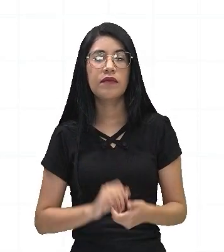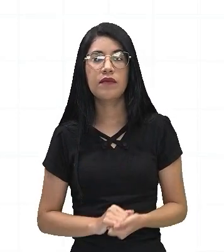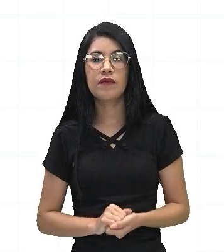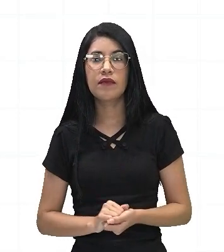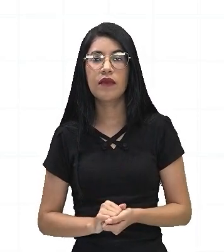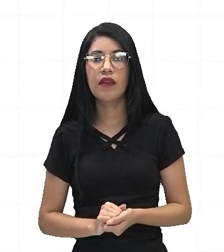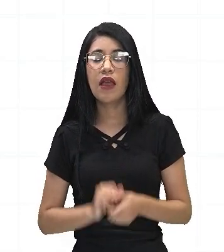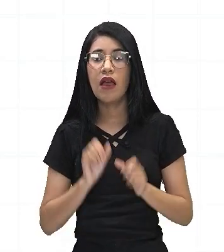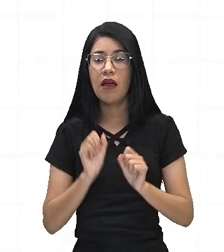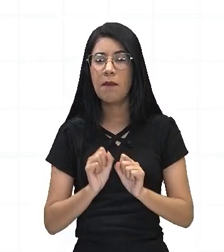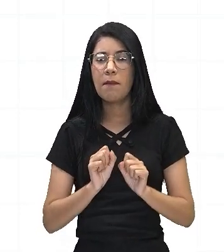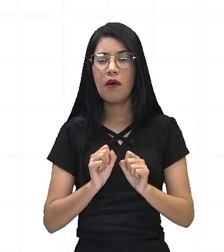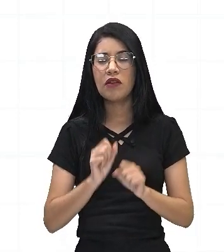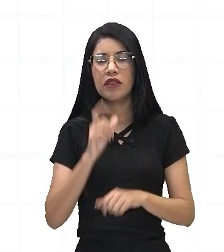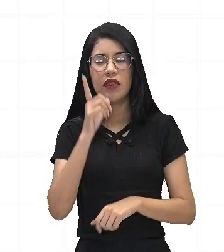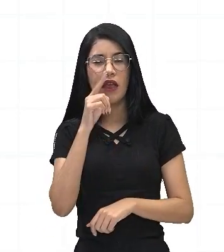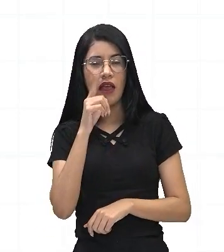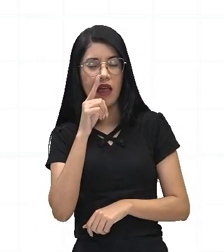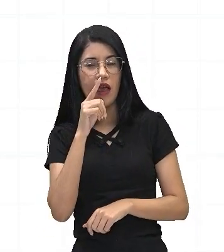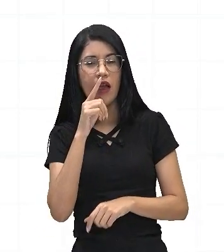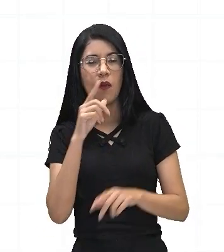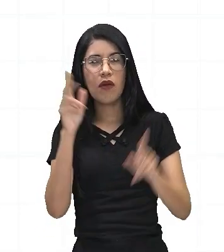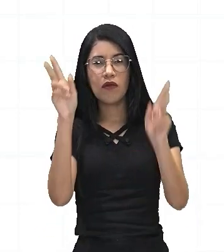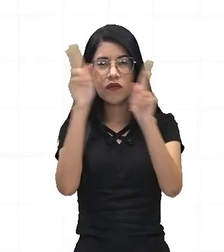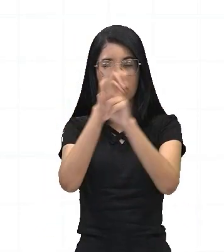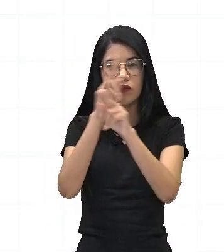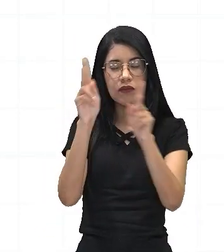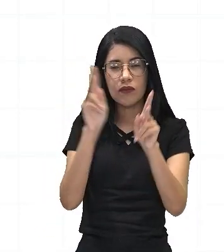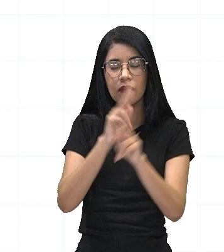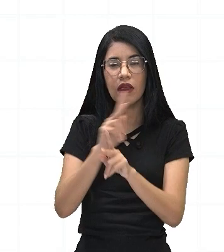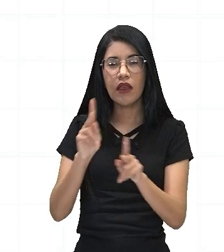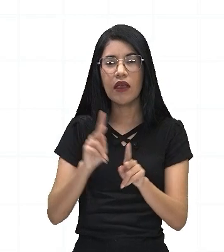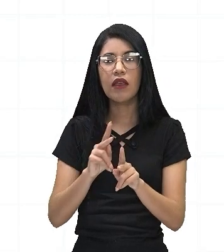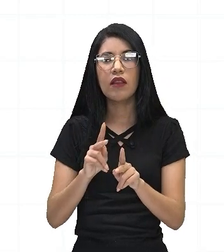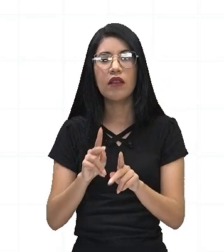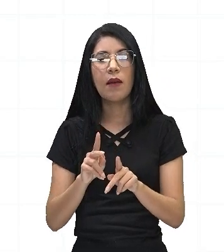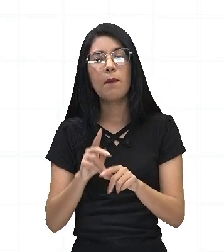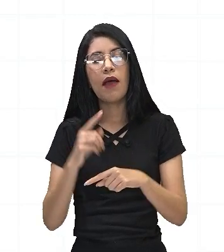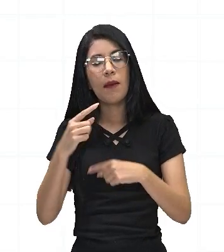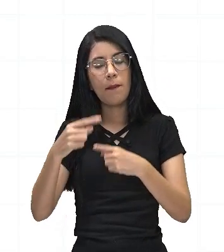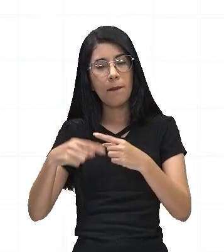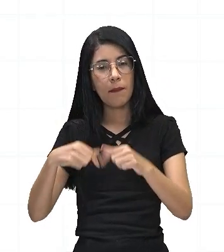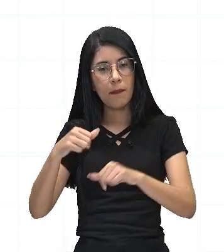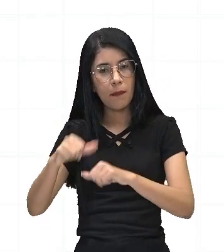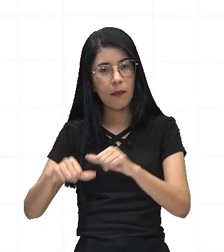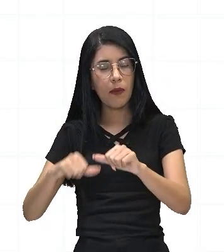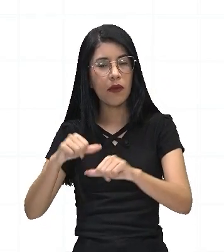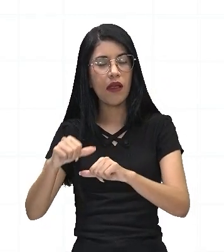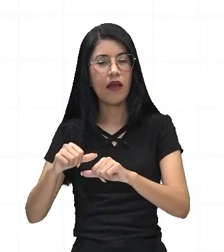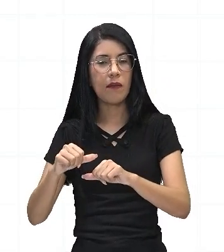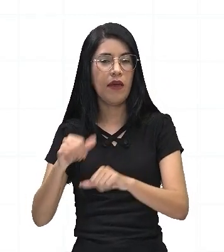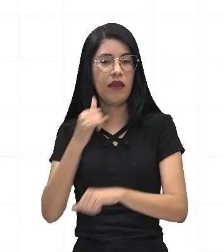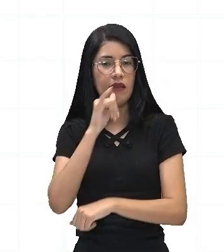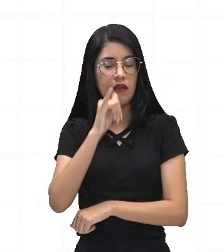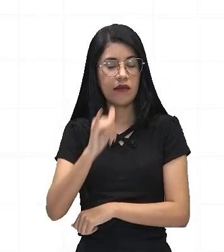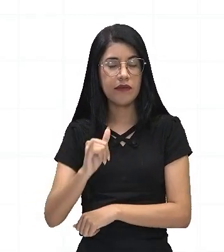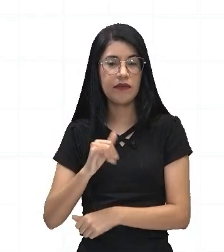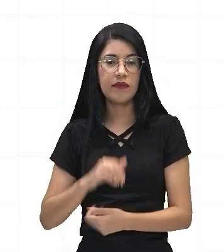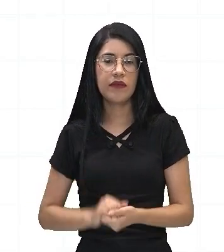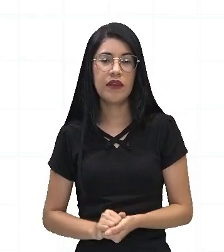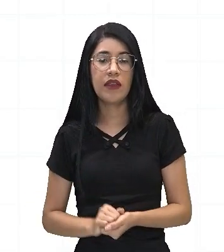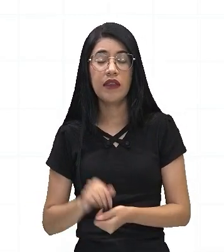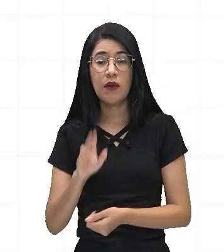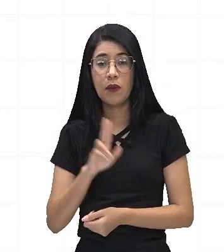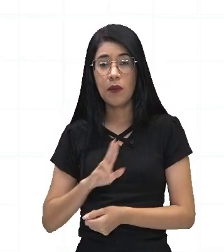estar vindo da água, do vento, por exemplo, para gerar energia elétrica. A partir desse recurso,